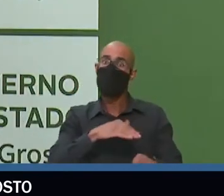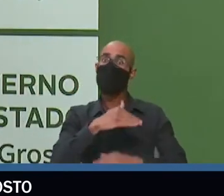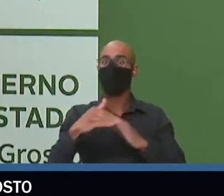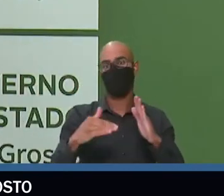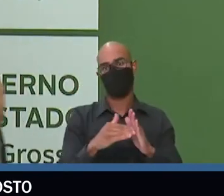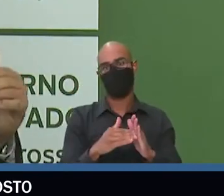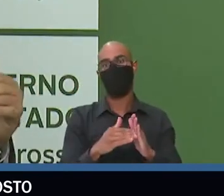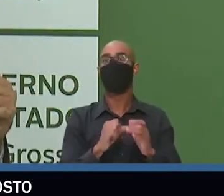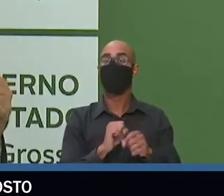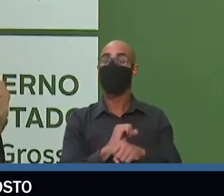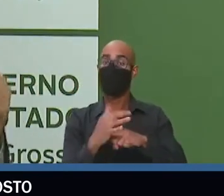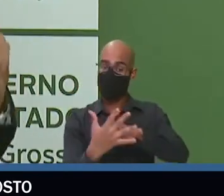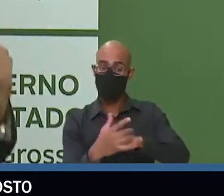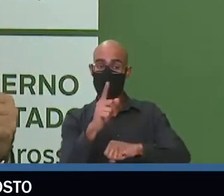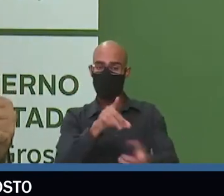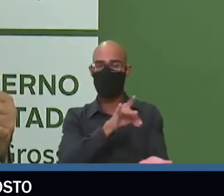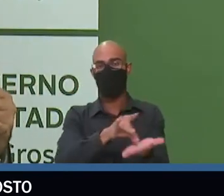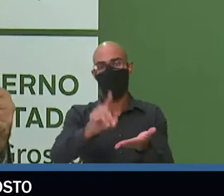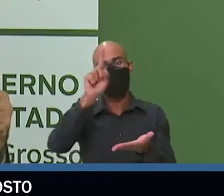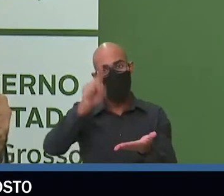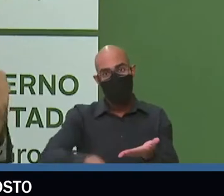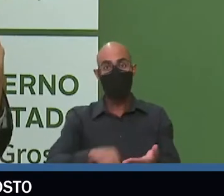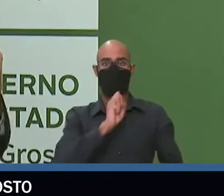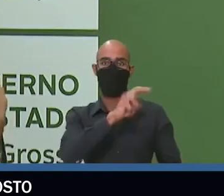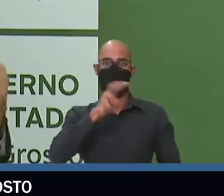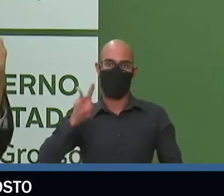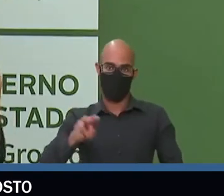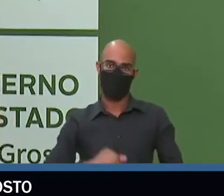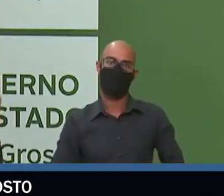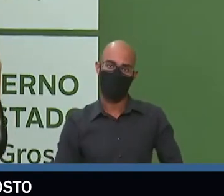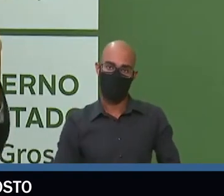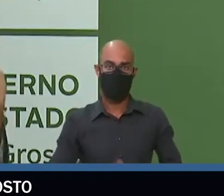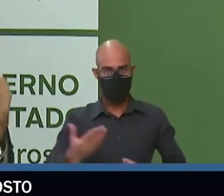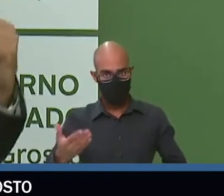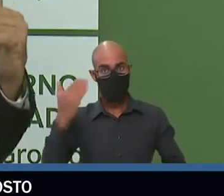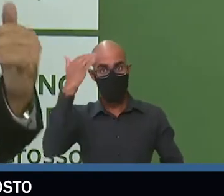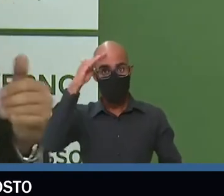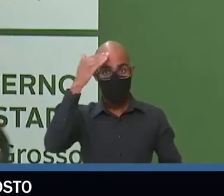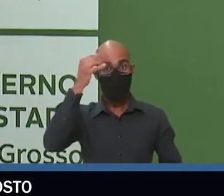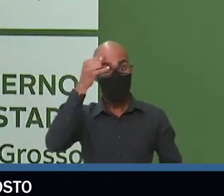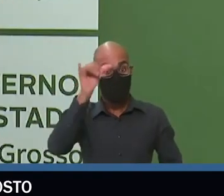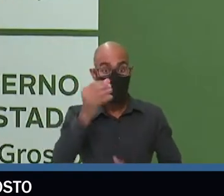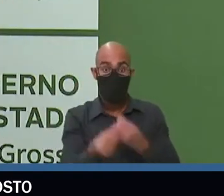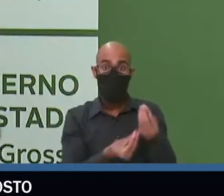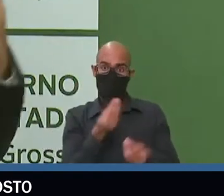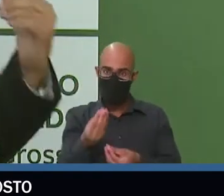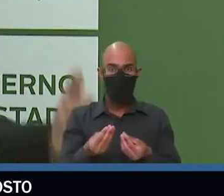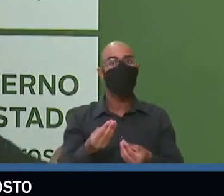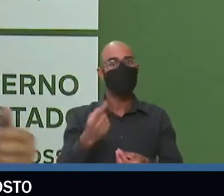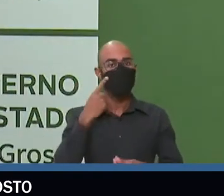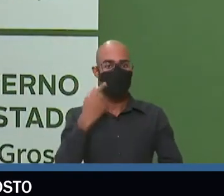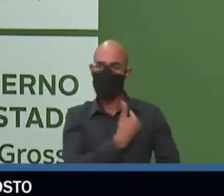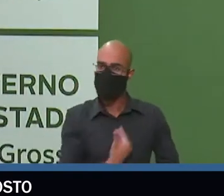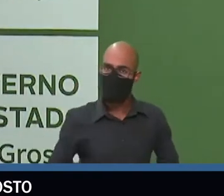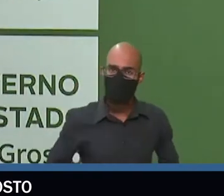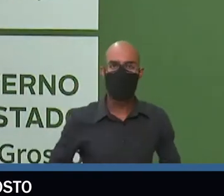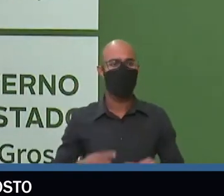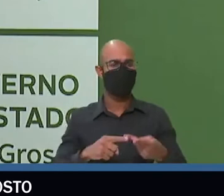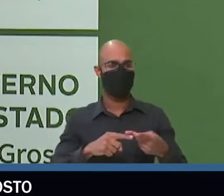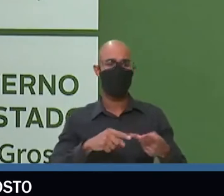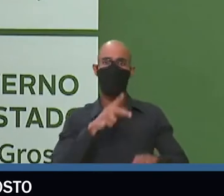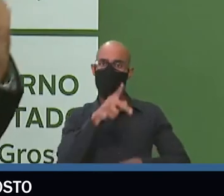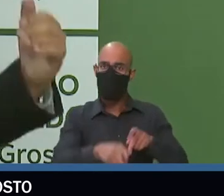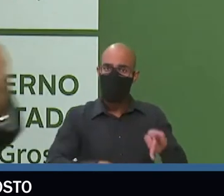que ele é comum, que é o vírus. Combater o vírus é o dever de todos nós, governantes,